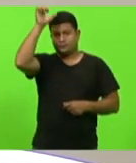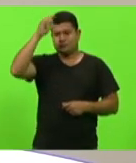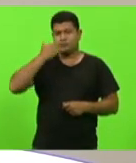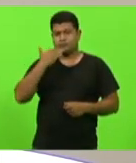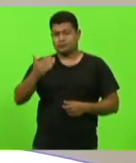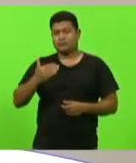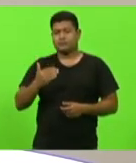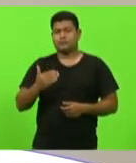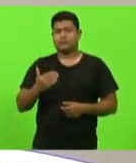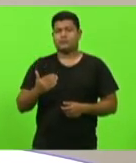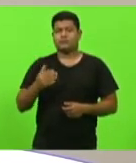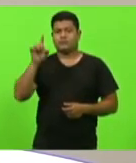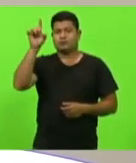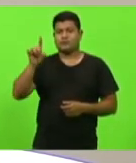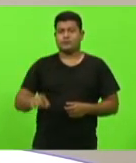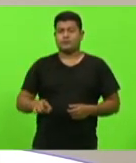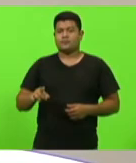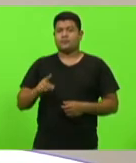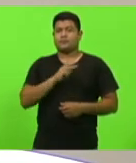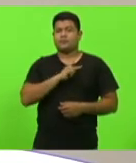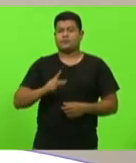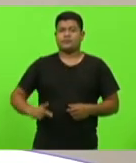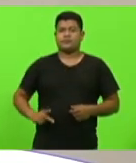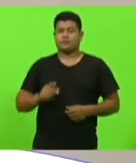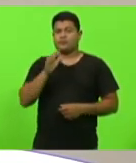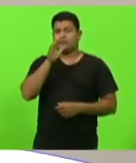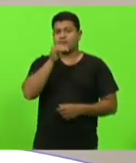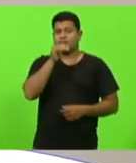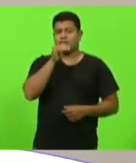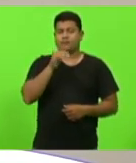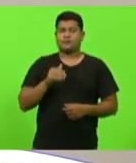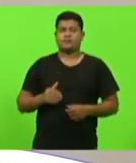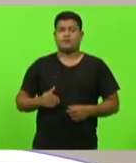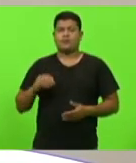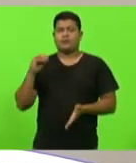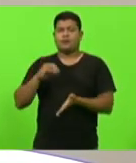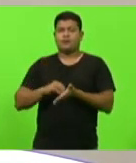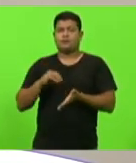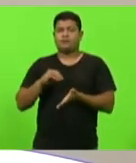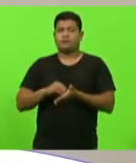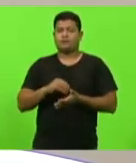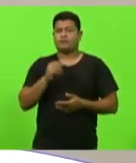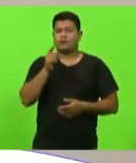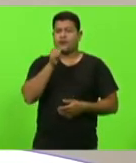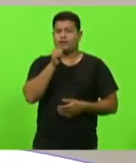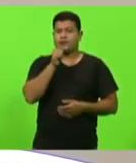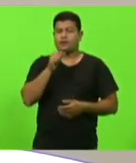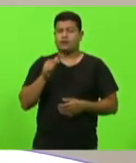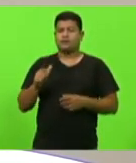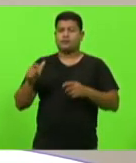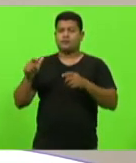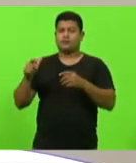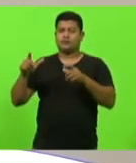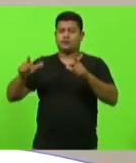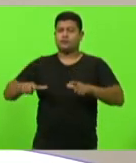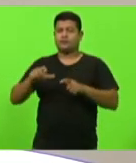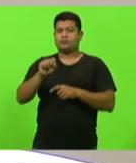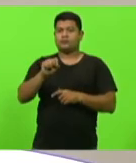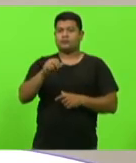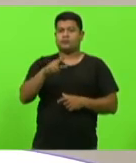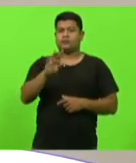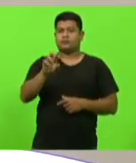solicitando à diretora-presidente da CASAN informações acerca da falta de água no loteamento Santo Antônio. Em